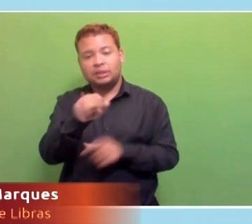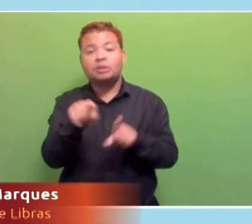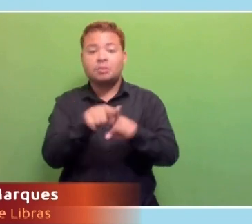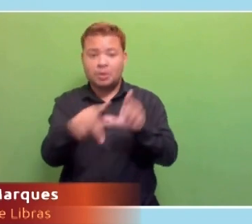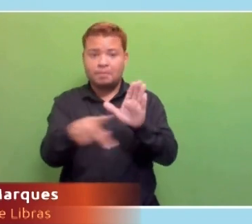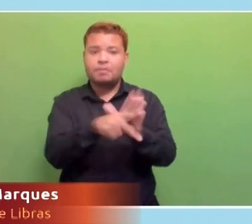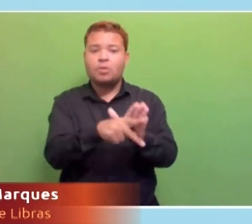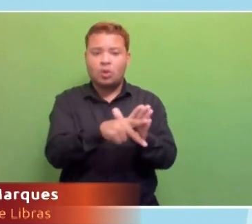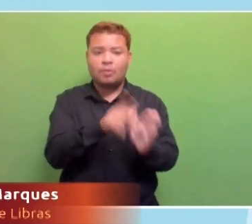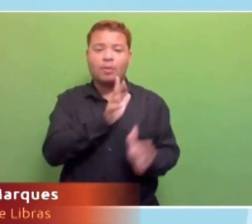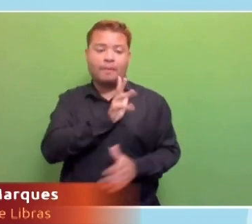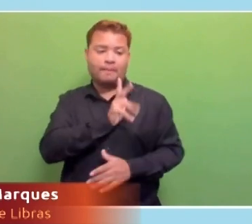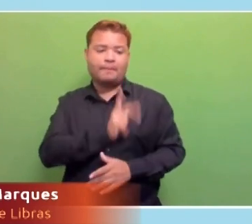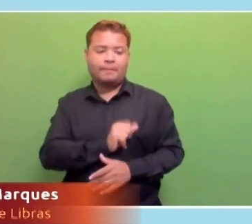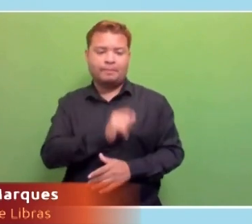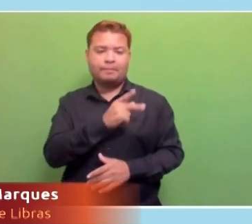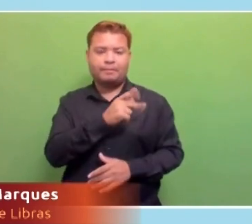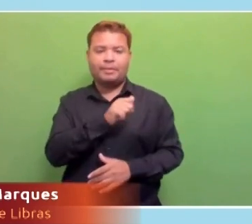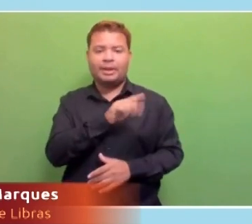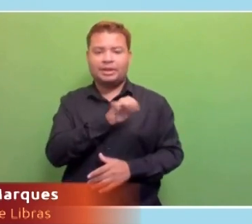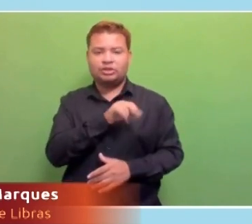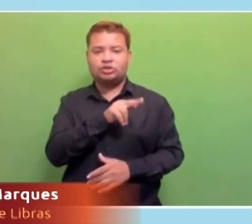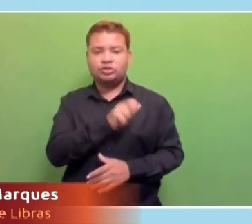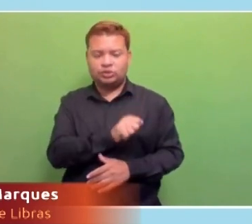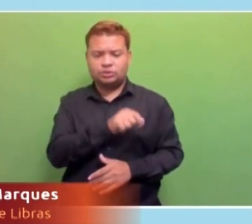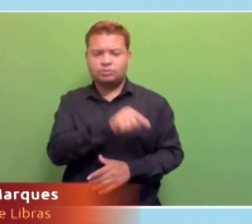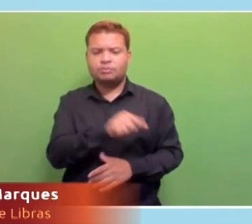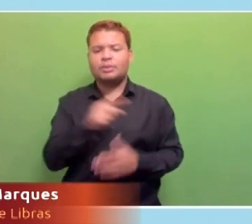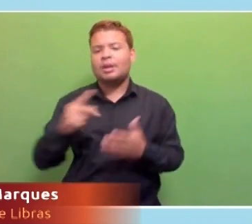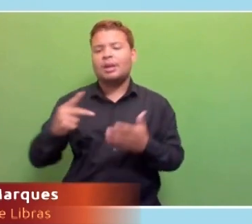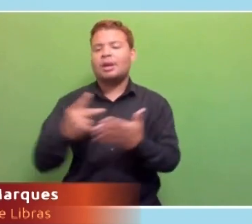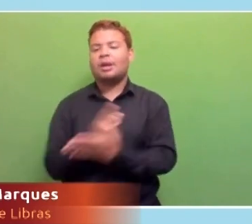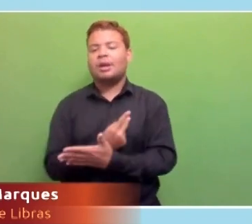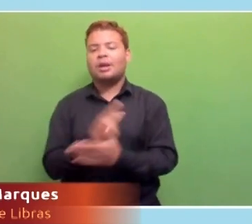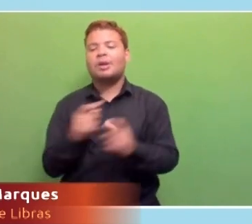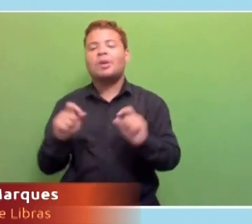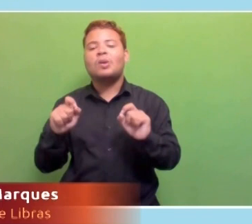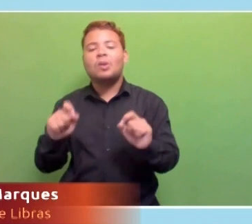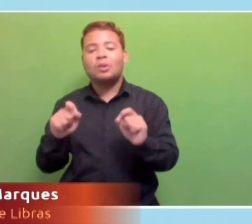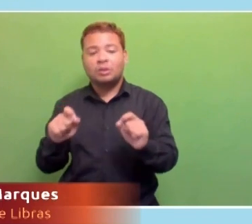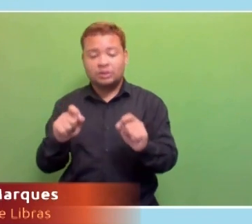isso enfraquece até então a proteção que havia ali